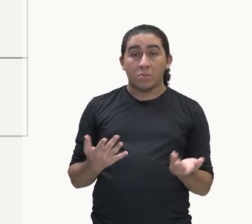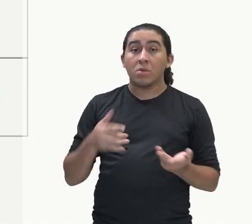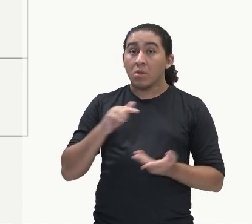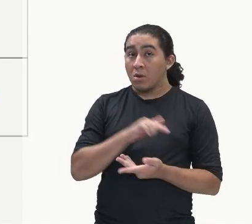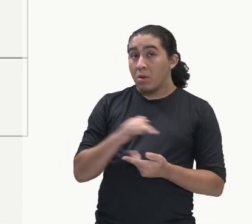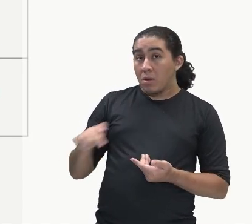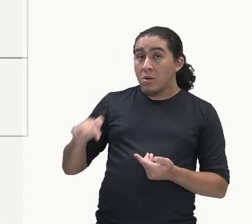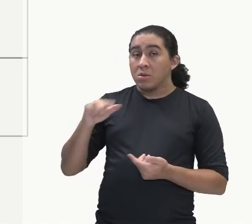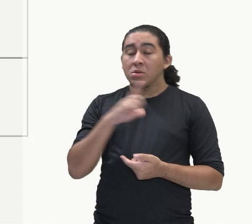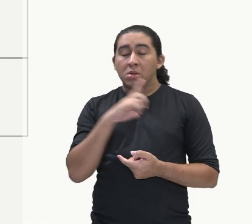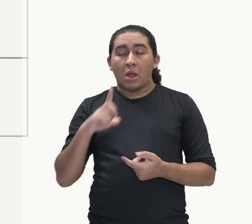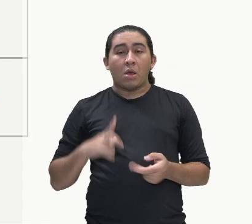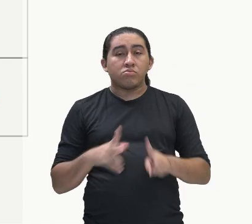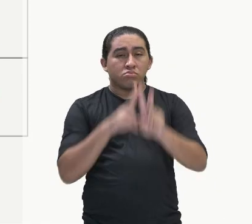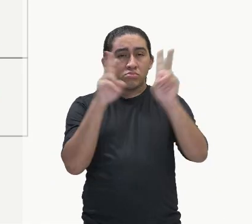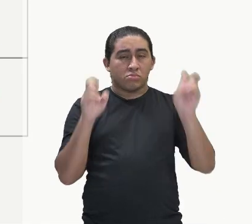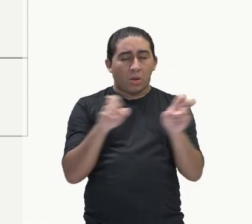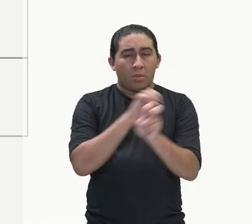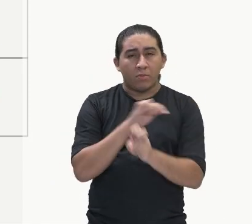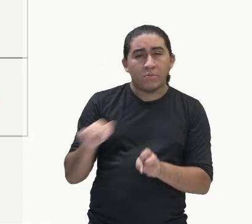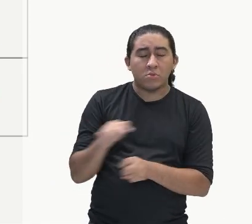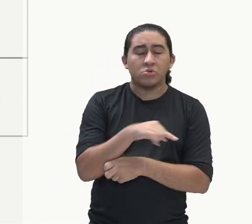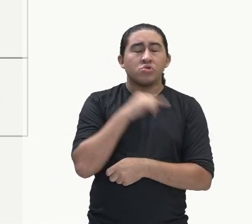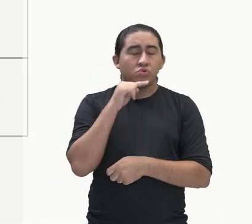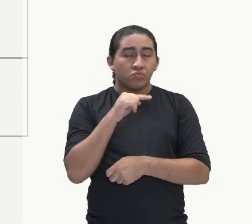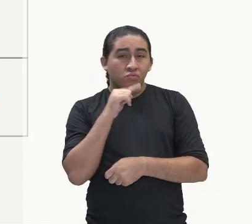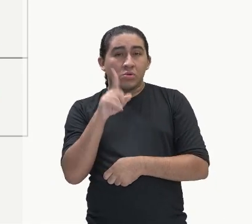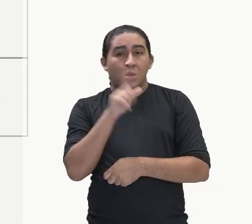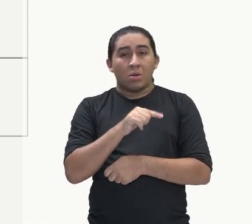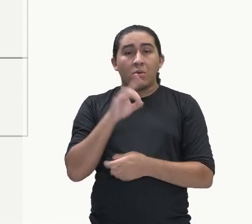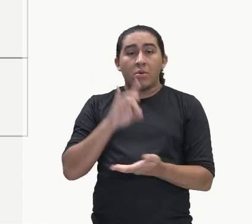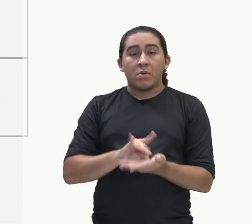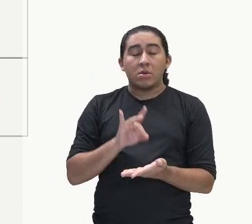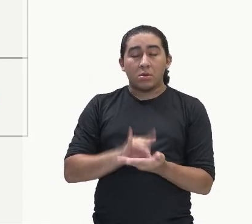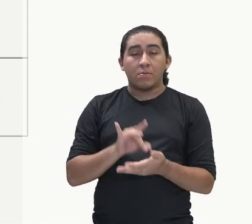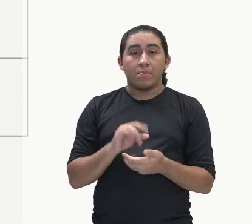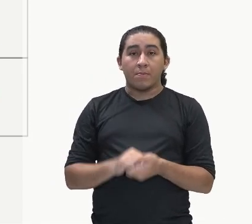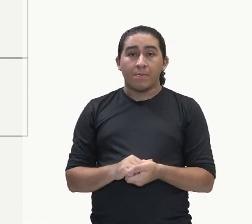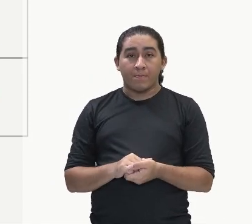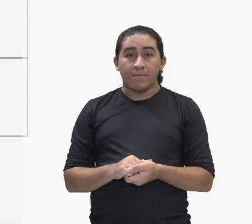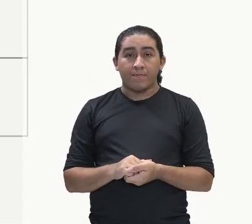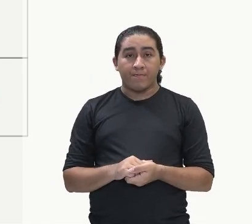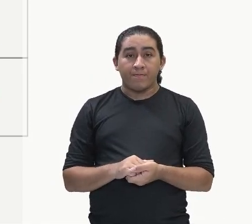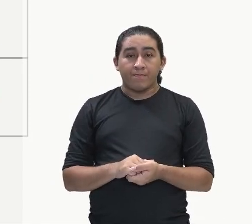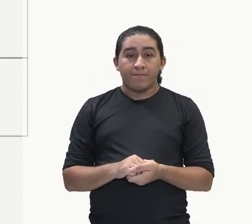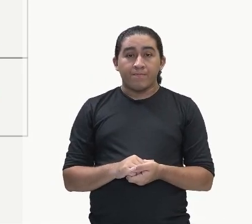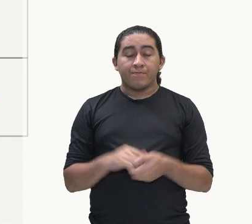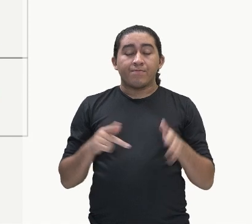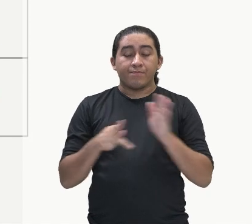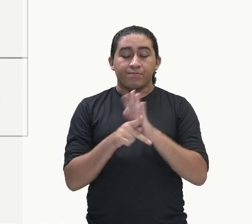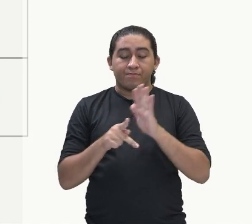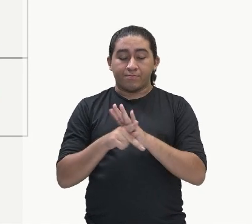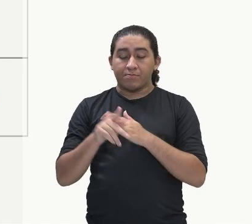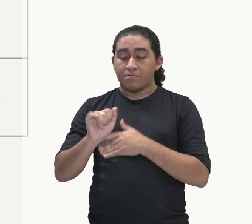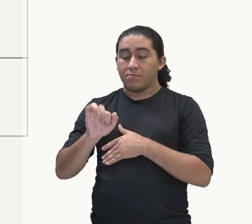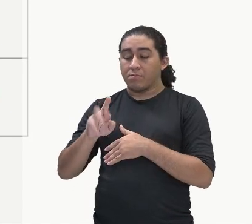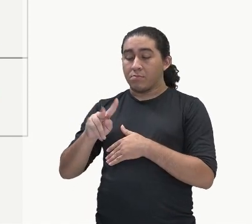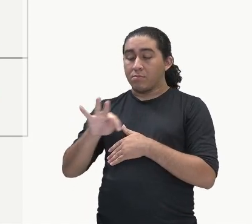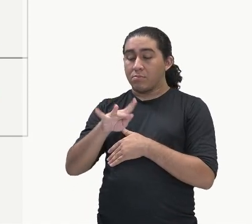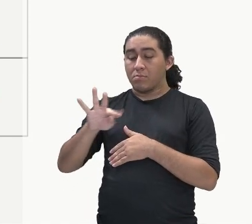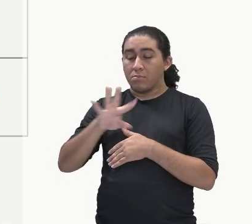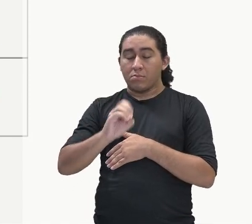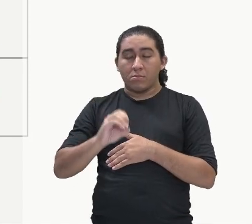O que se tem mais dúvida, na verdade, é o parassintética, né? Quando é